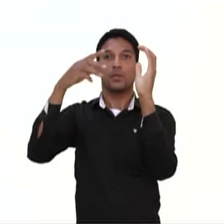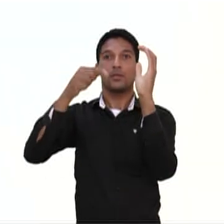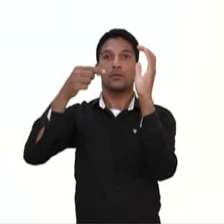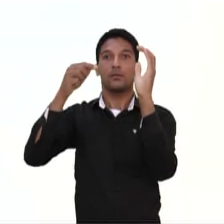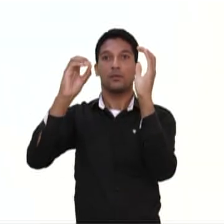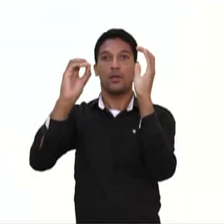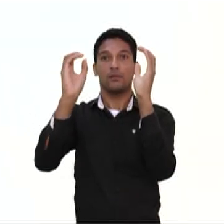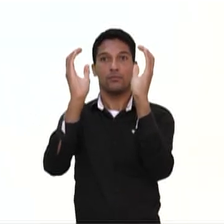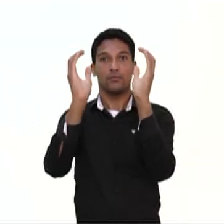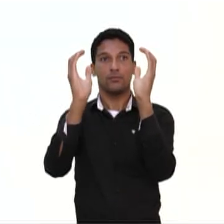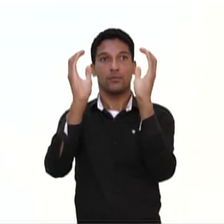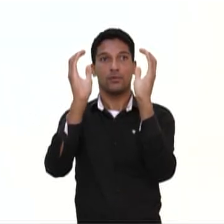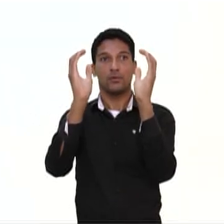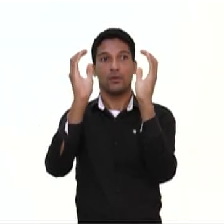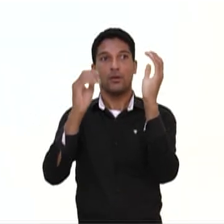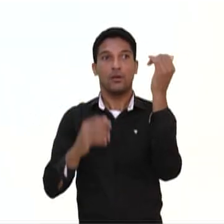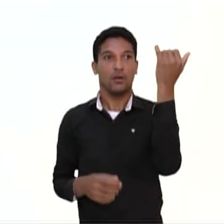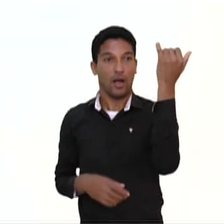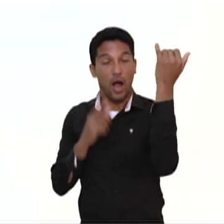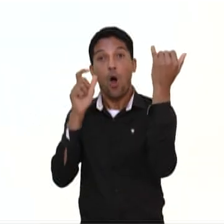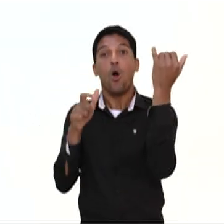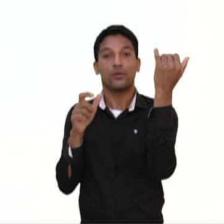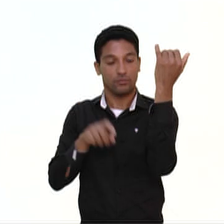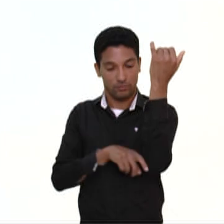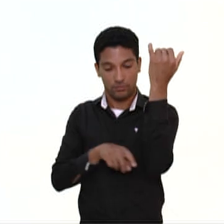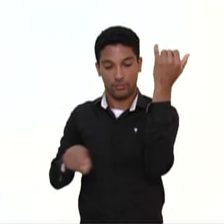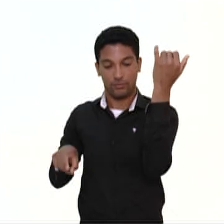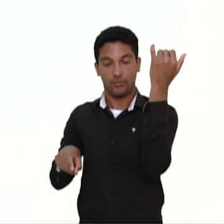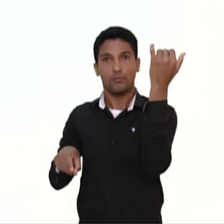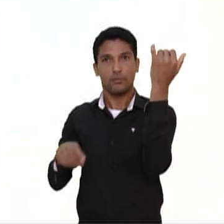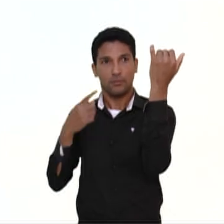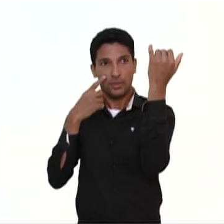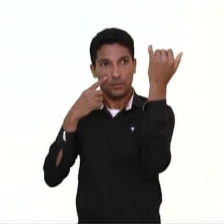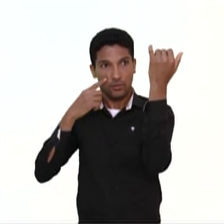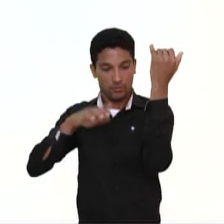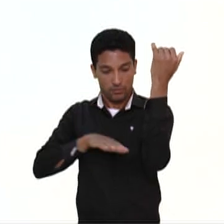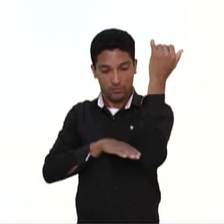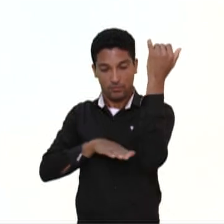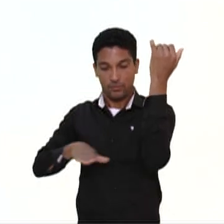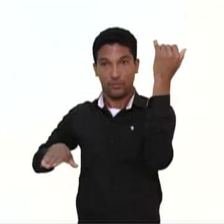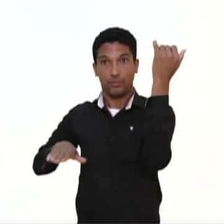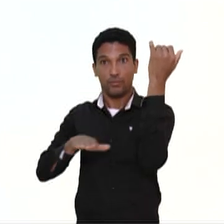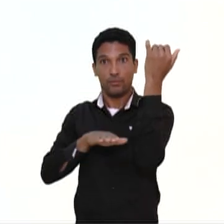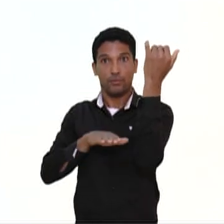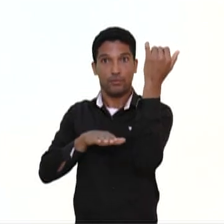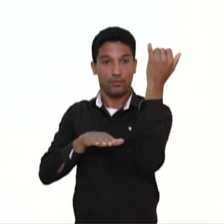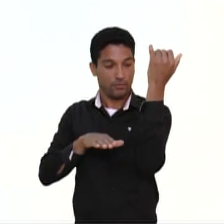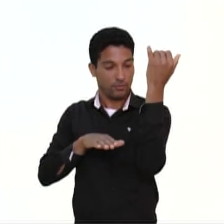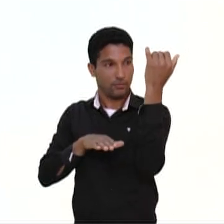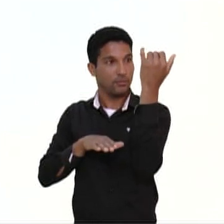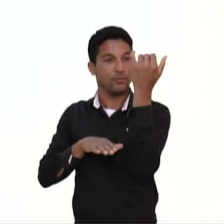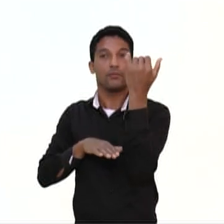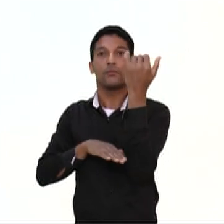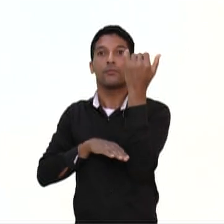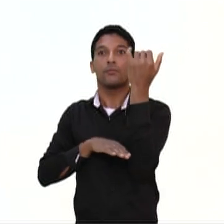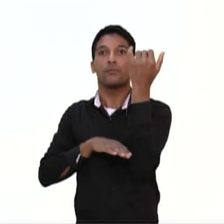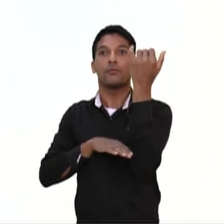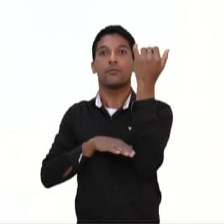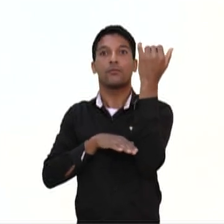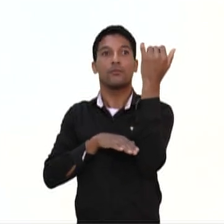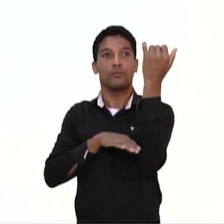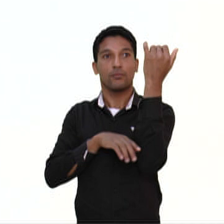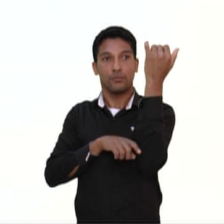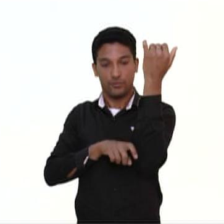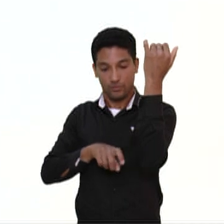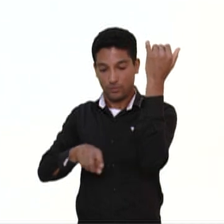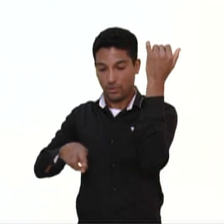Chamado de raiz também. Ah, então, ó, esse recebeu o nome de raiz e esse também, né? Por quê? Cortou eixo